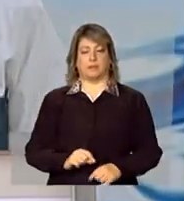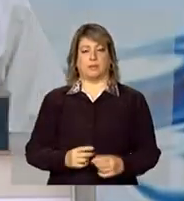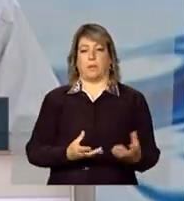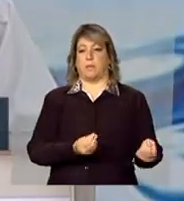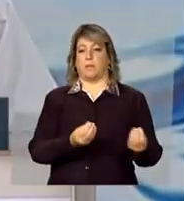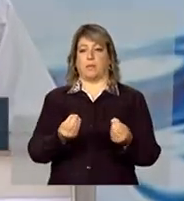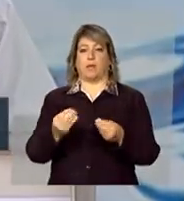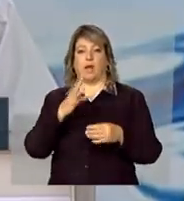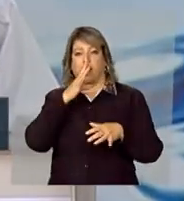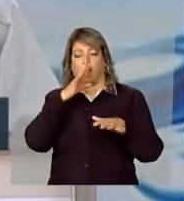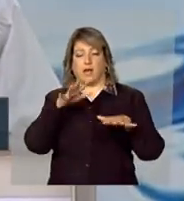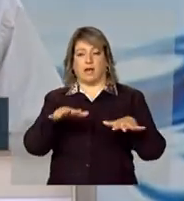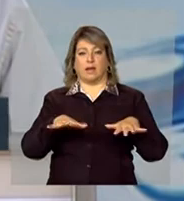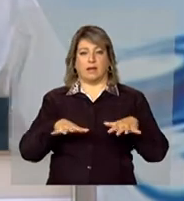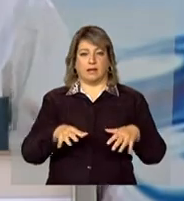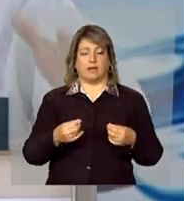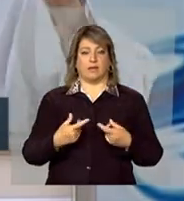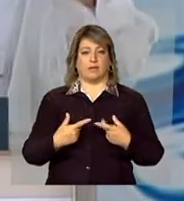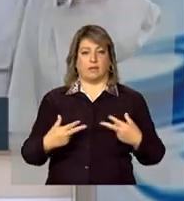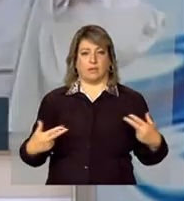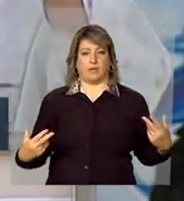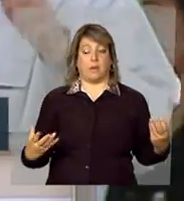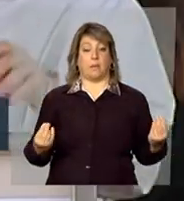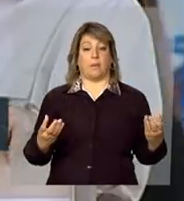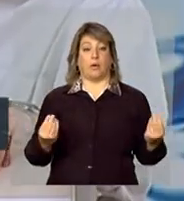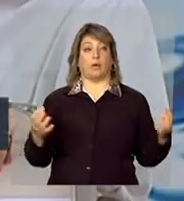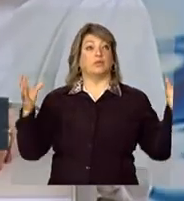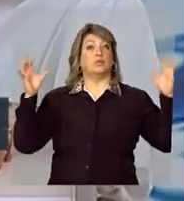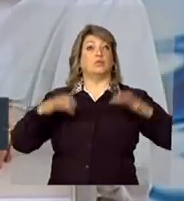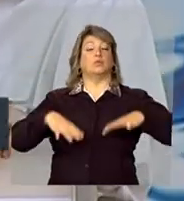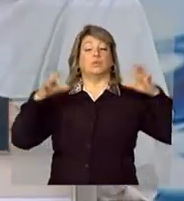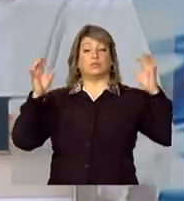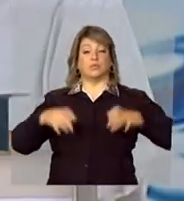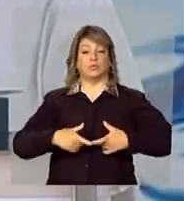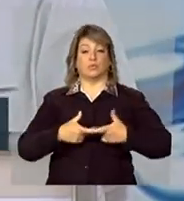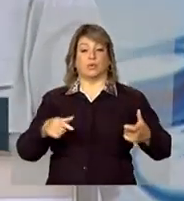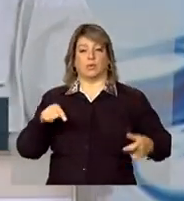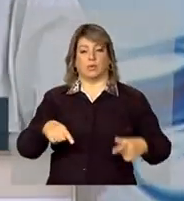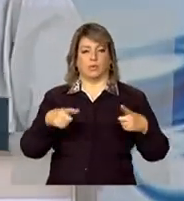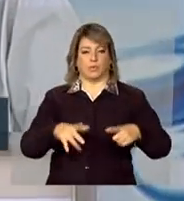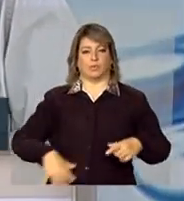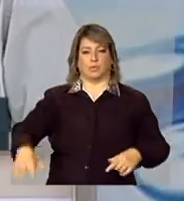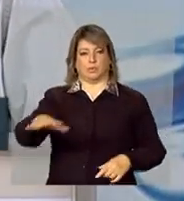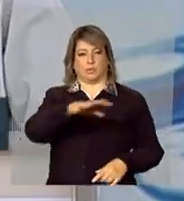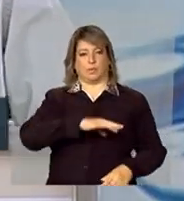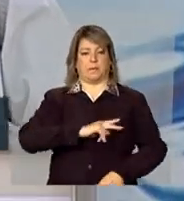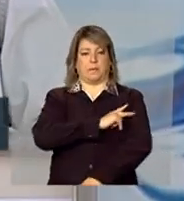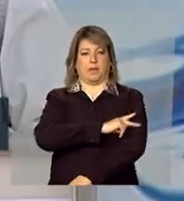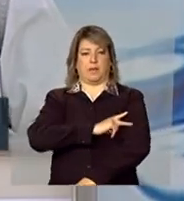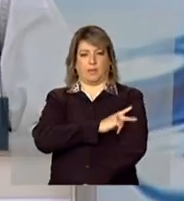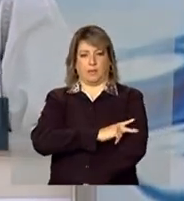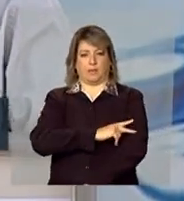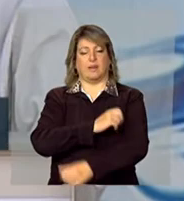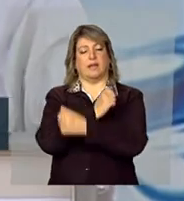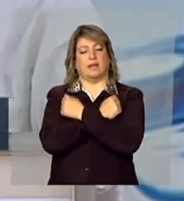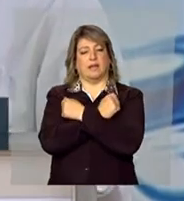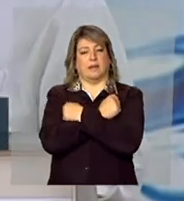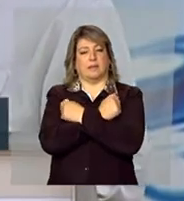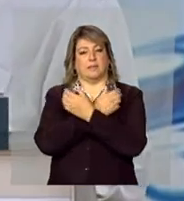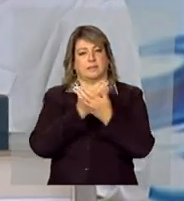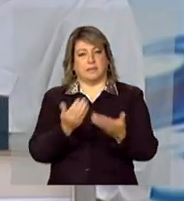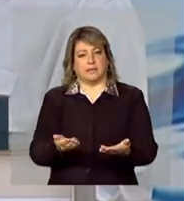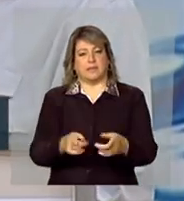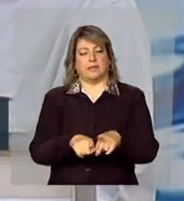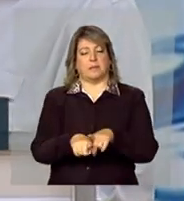tanta contemplação, trazendo muita chuva ao sertão do Piauí. Abraçar ao